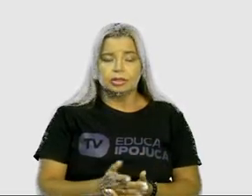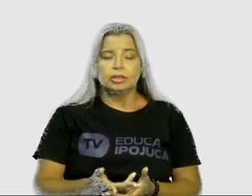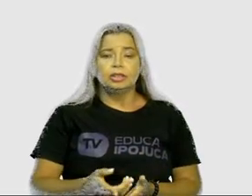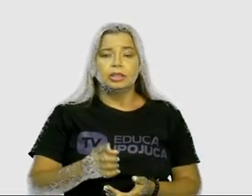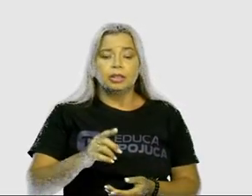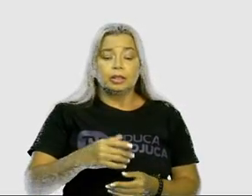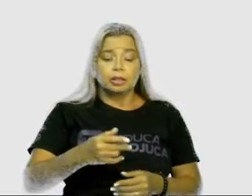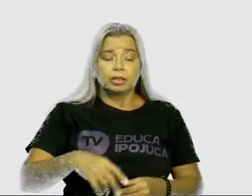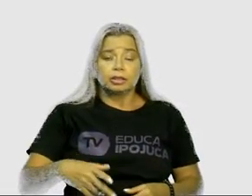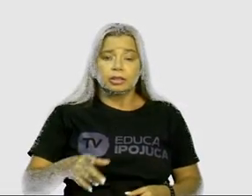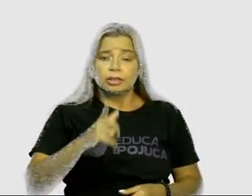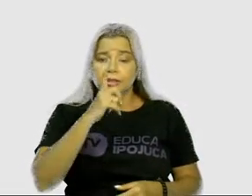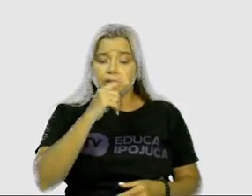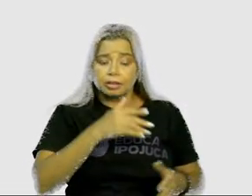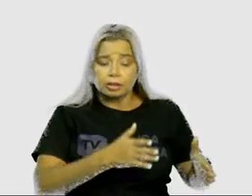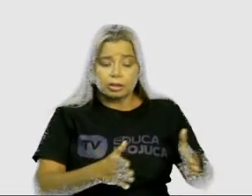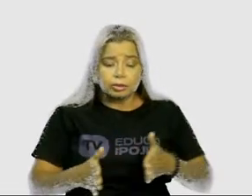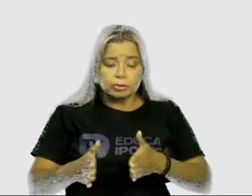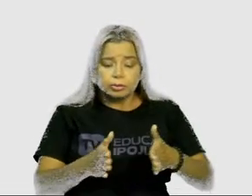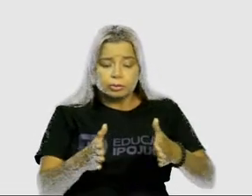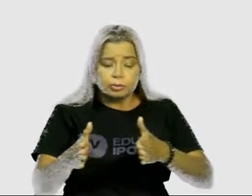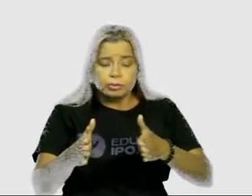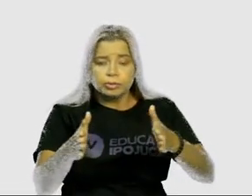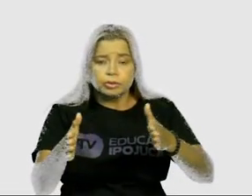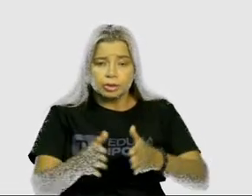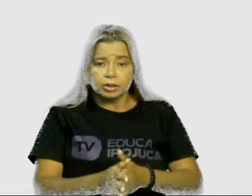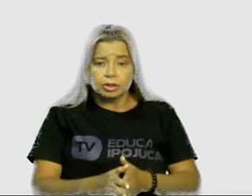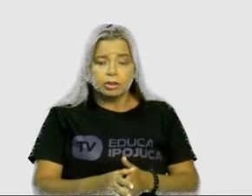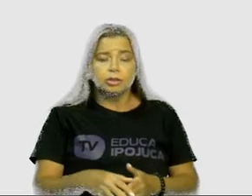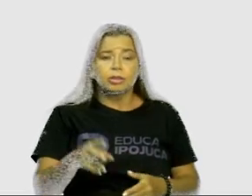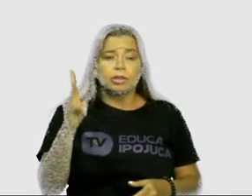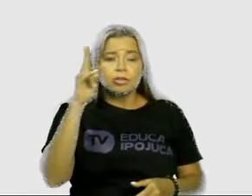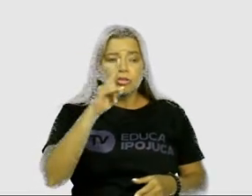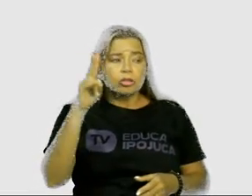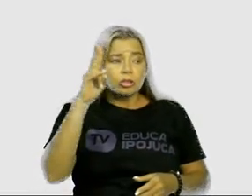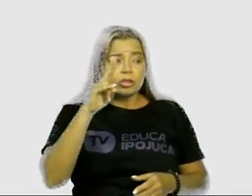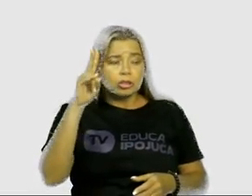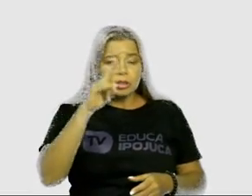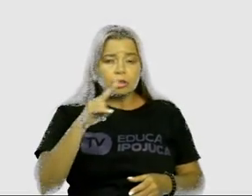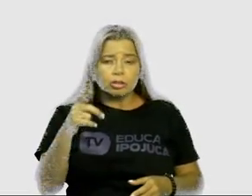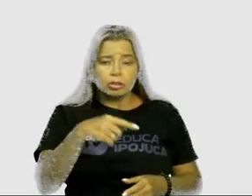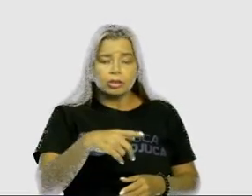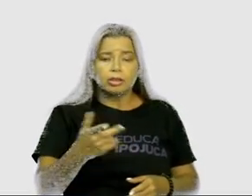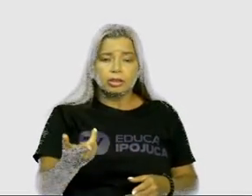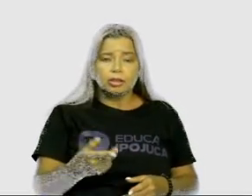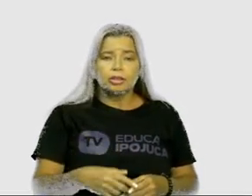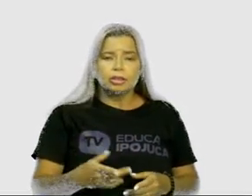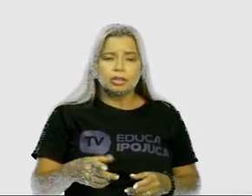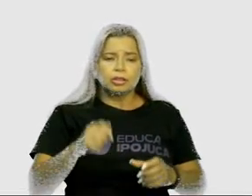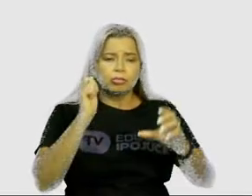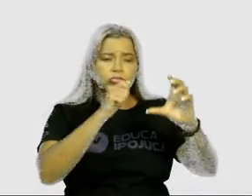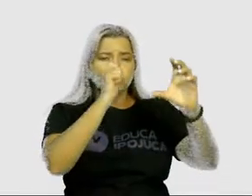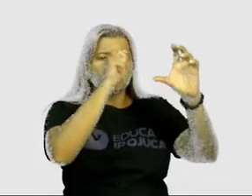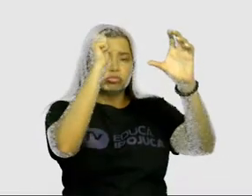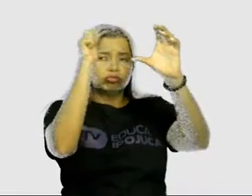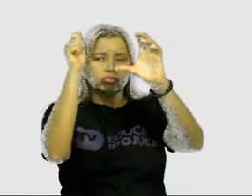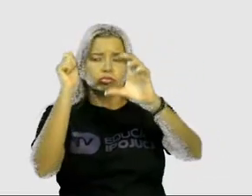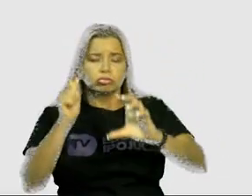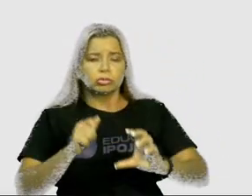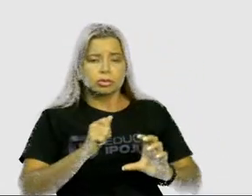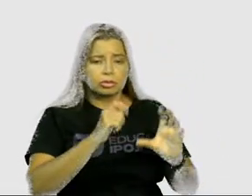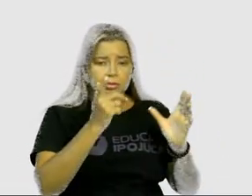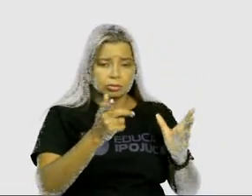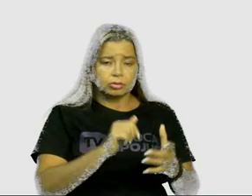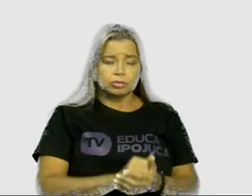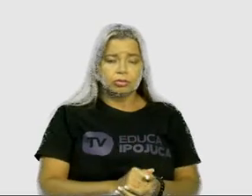outro lado do rio um largo, né? De longe a gente percebe, ó, essas obras. E quem teve a oportunidade